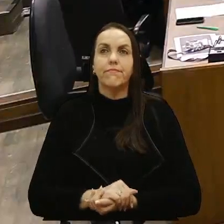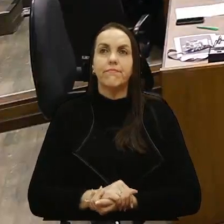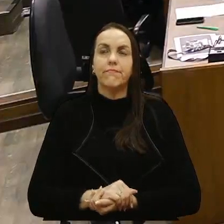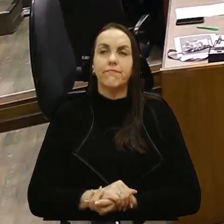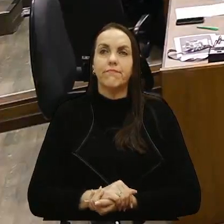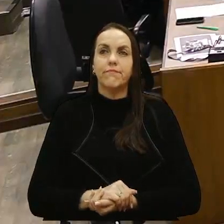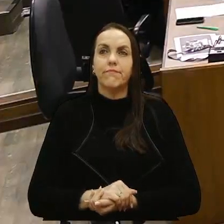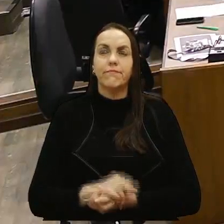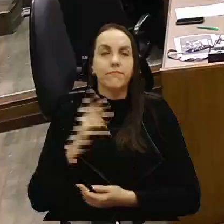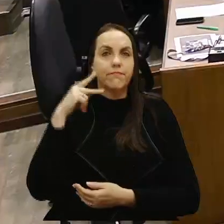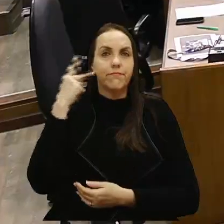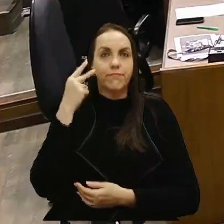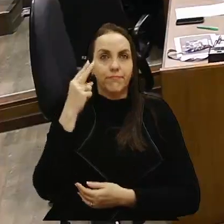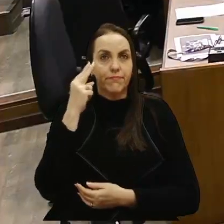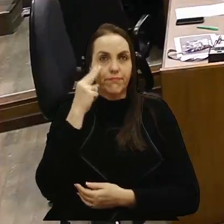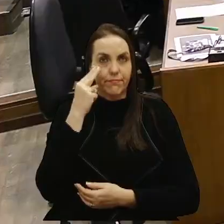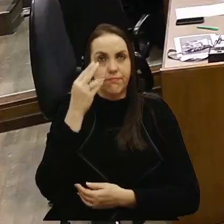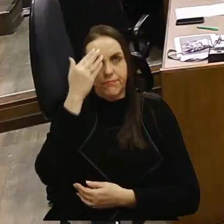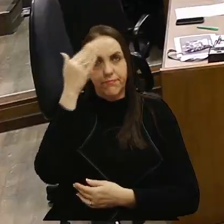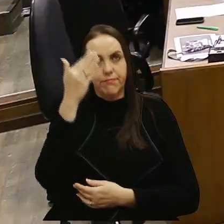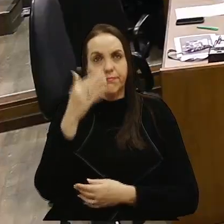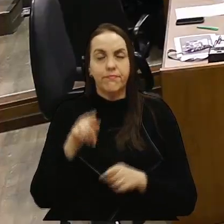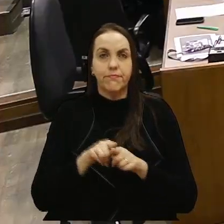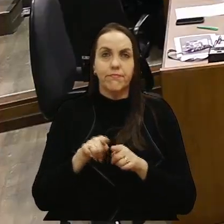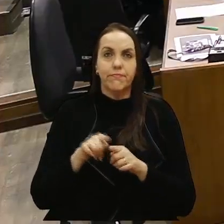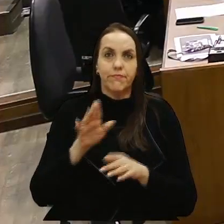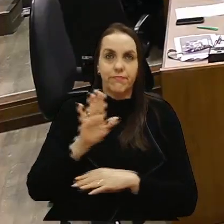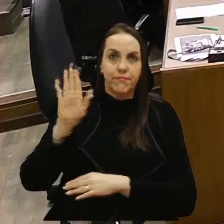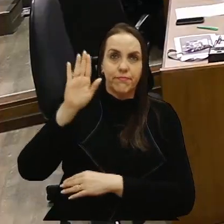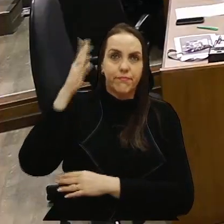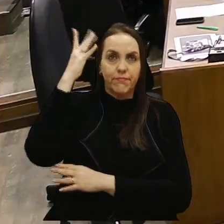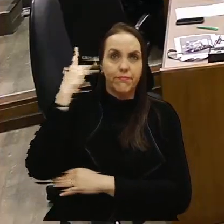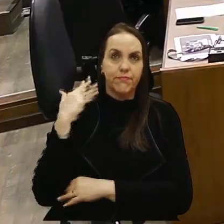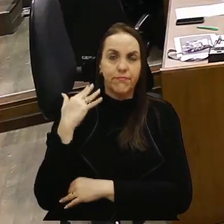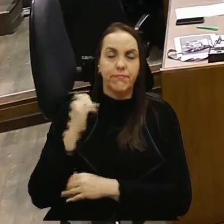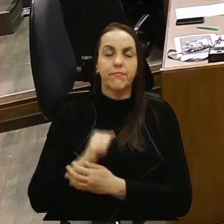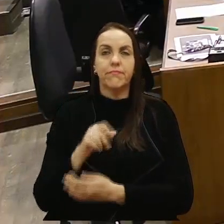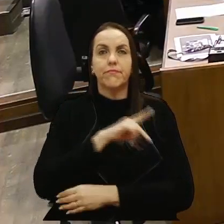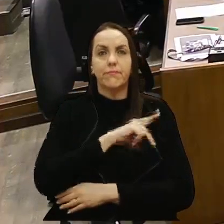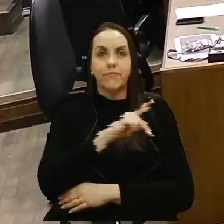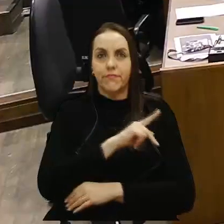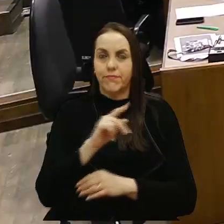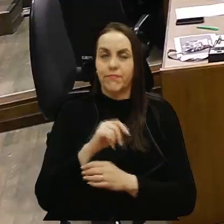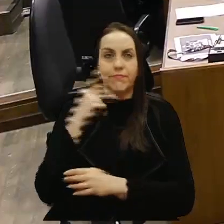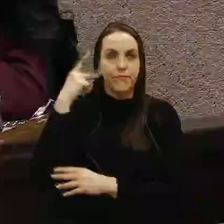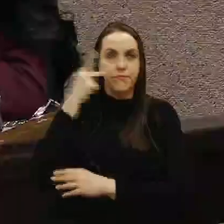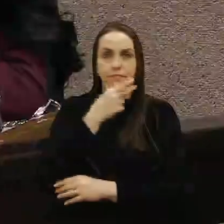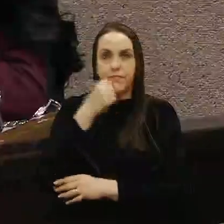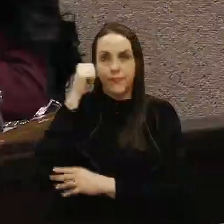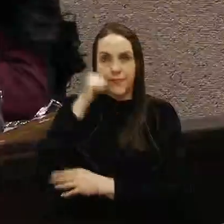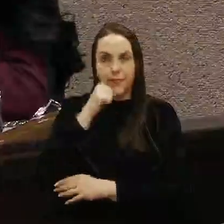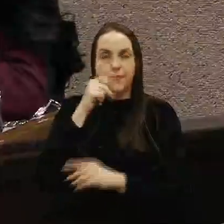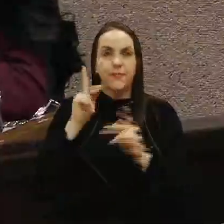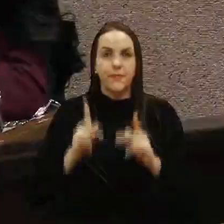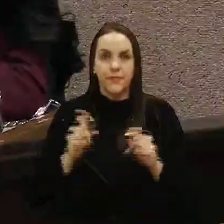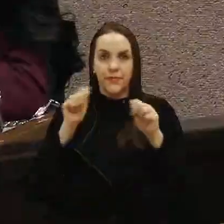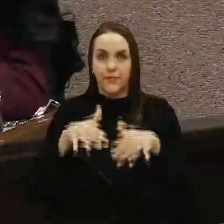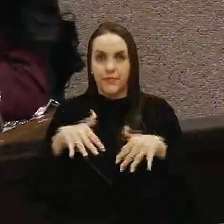vereador Sandro Fantinel. Com a palavra, a vereadora Daiane Mello. Senhor presidente, senhores vereadores, pessoal que nos assiste